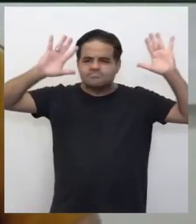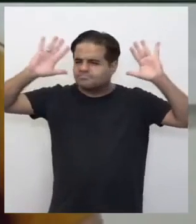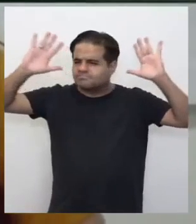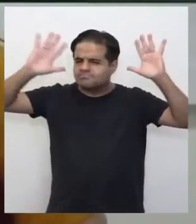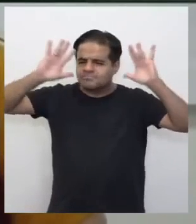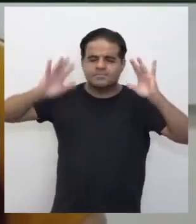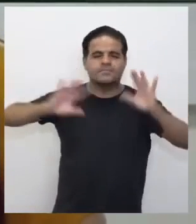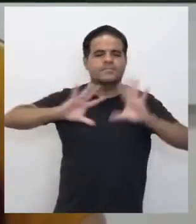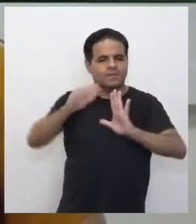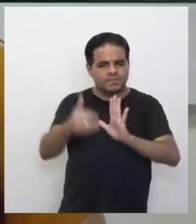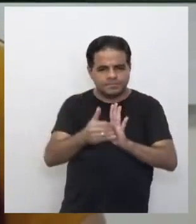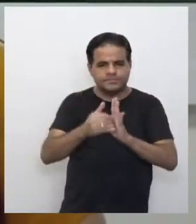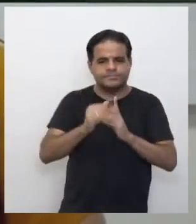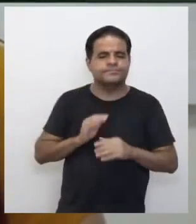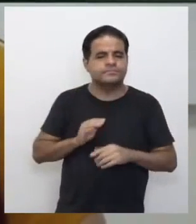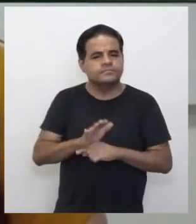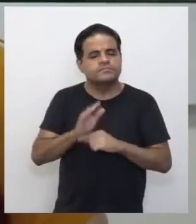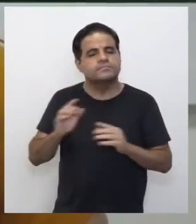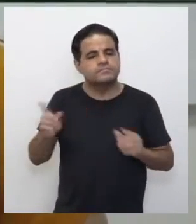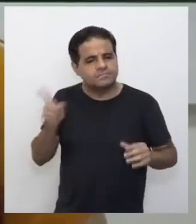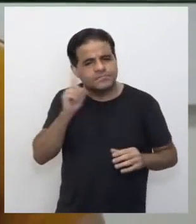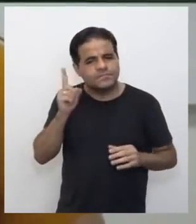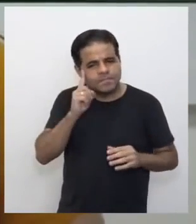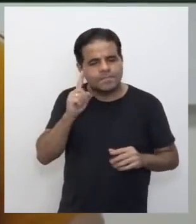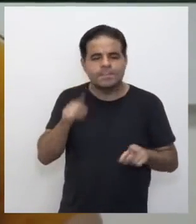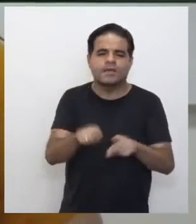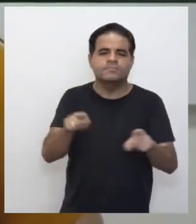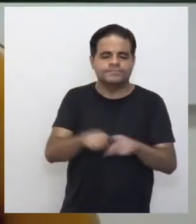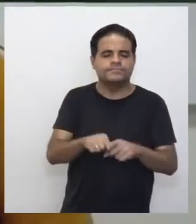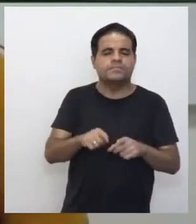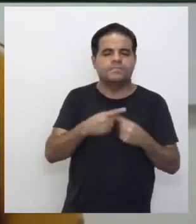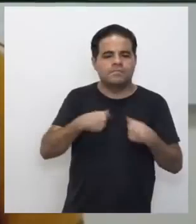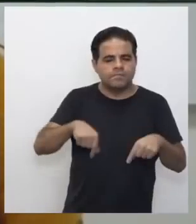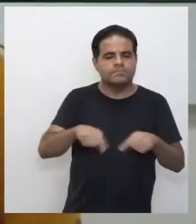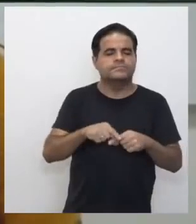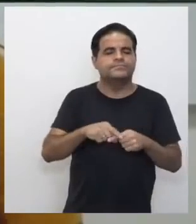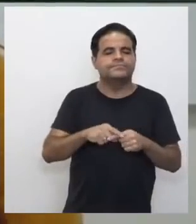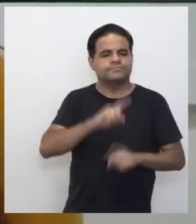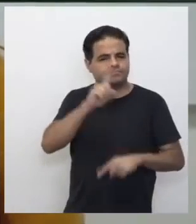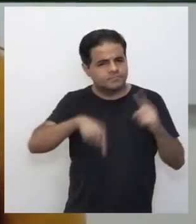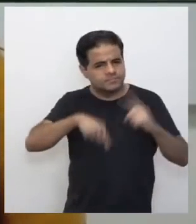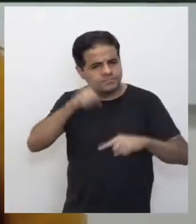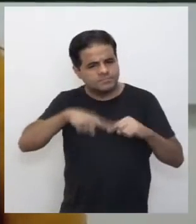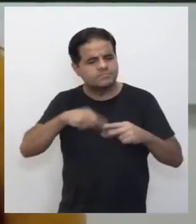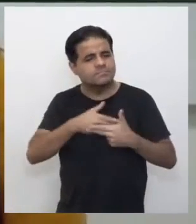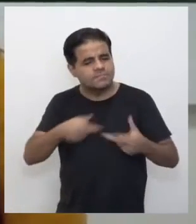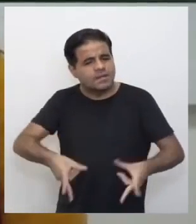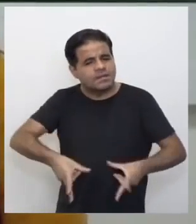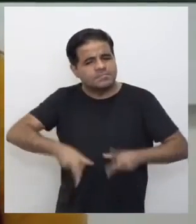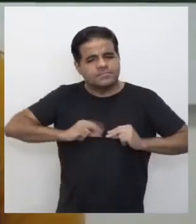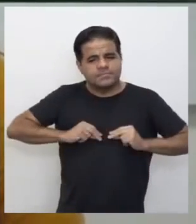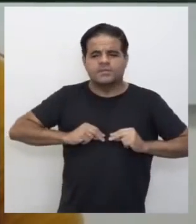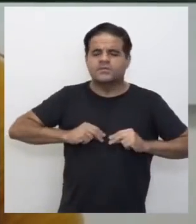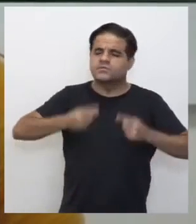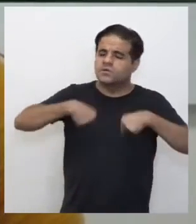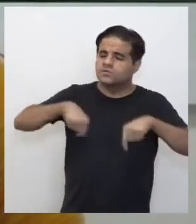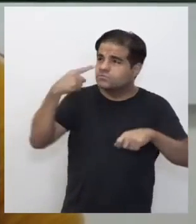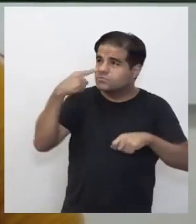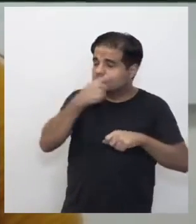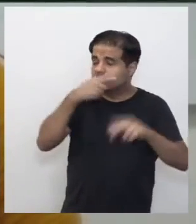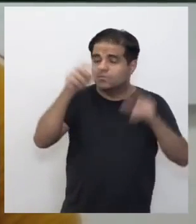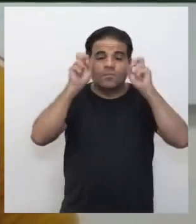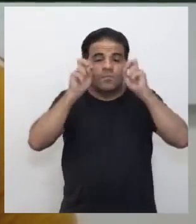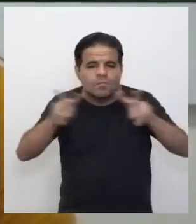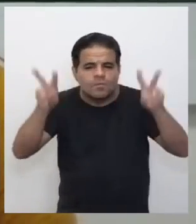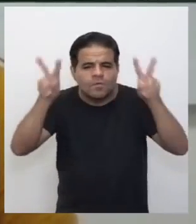questões que permeiam o cotidiano também enquanto objeto que merece o nosso olhar atento,